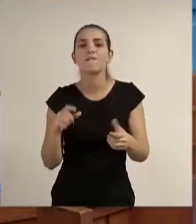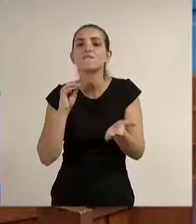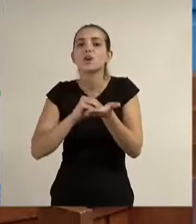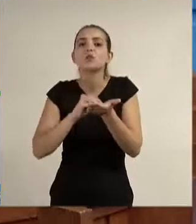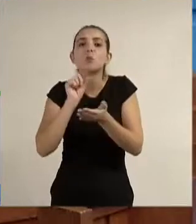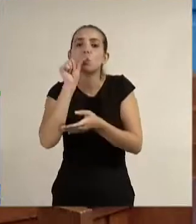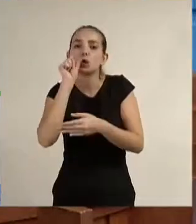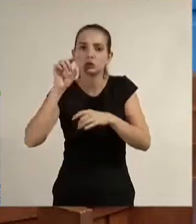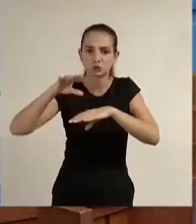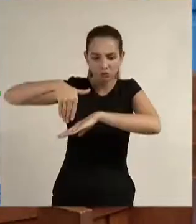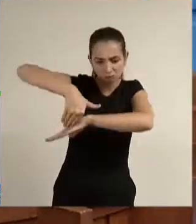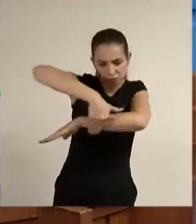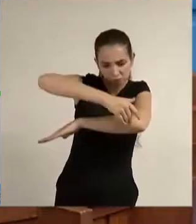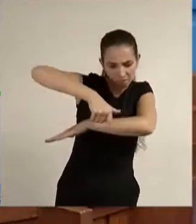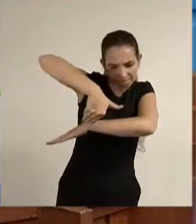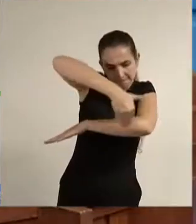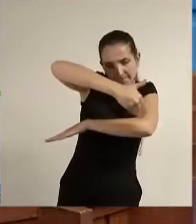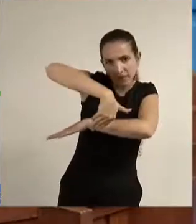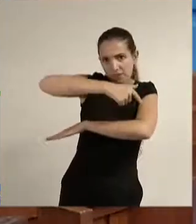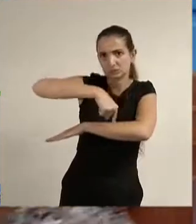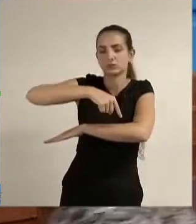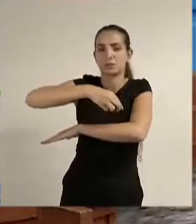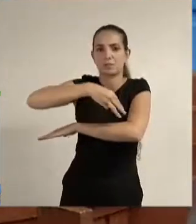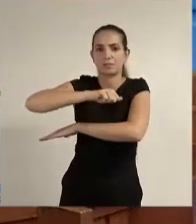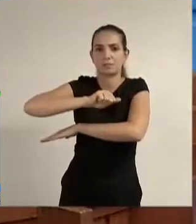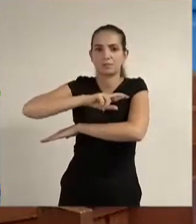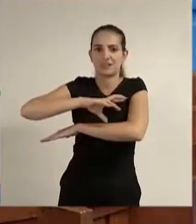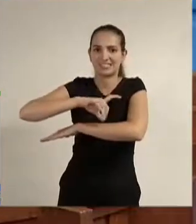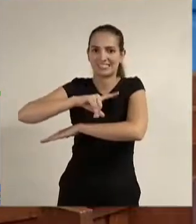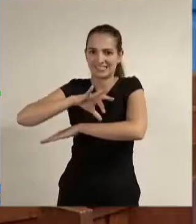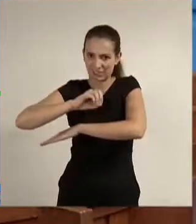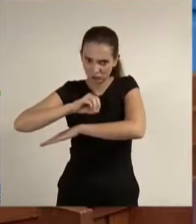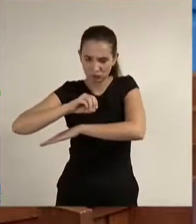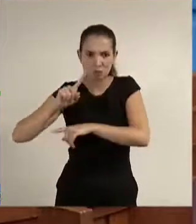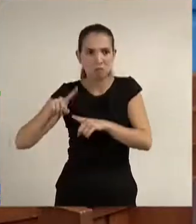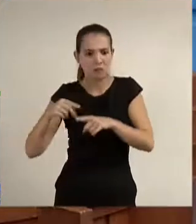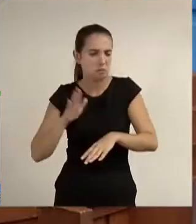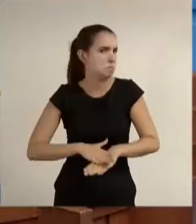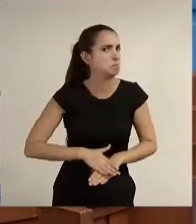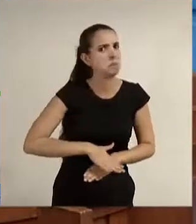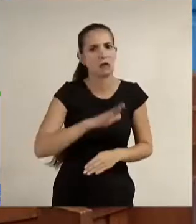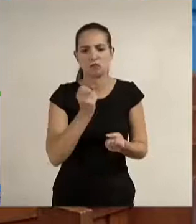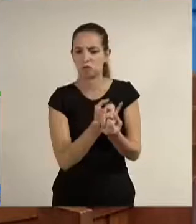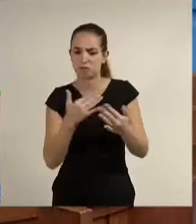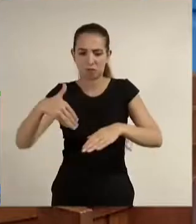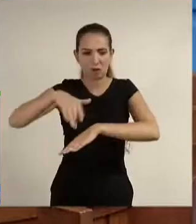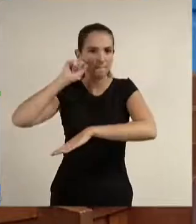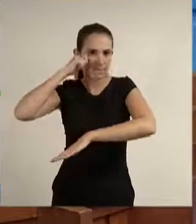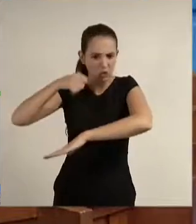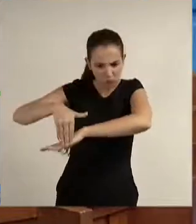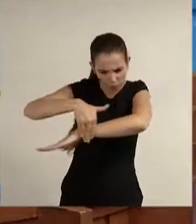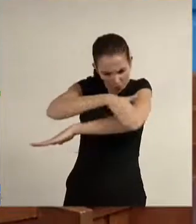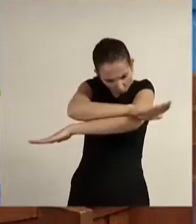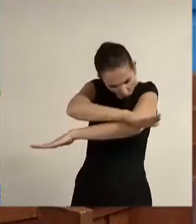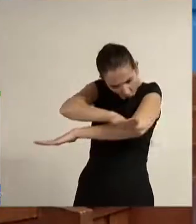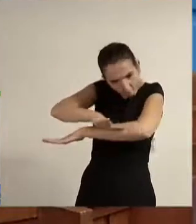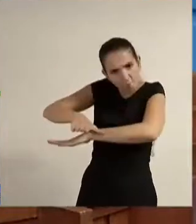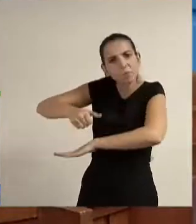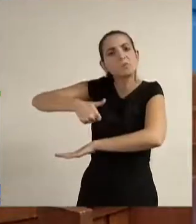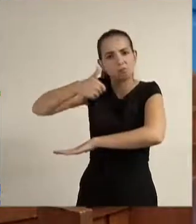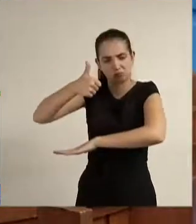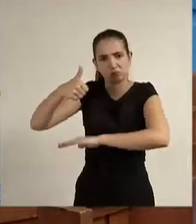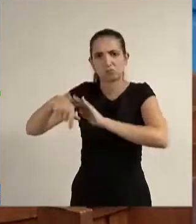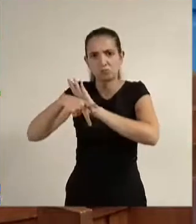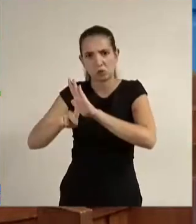Pires. Fui falar com o governador do compromisso que ele tem com a Rael Bonfacker, que é uma